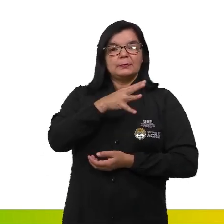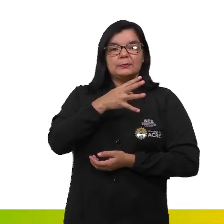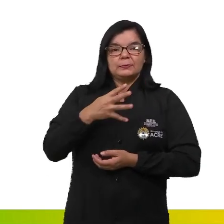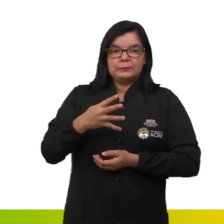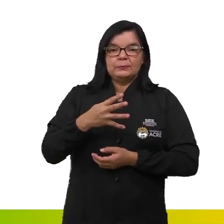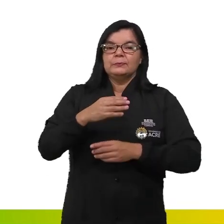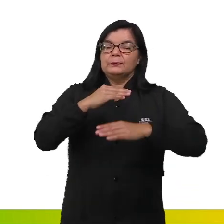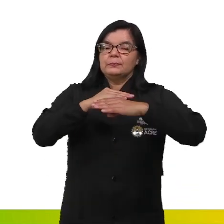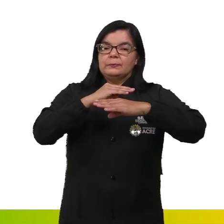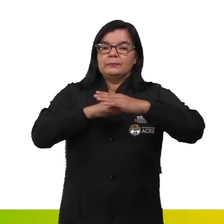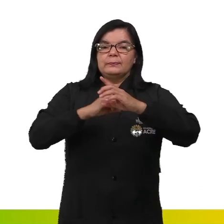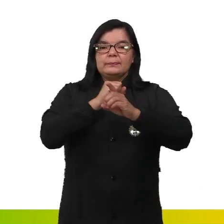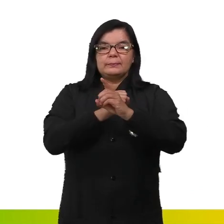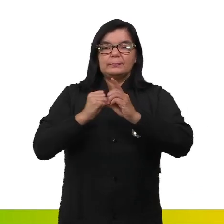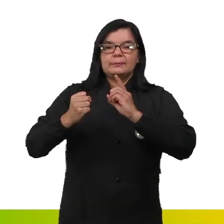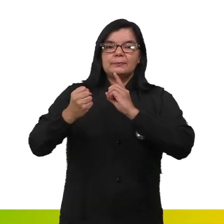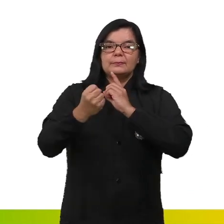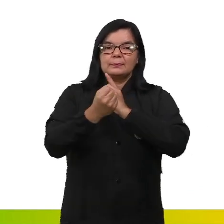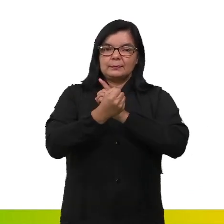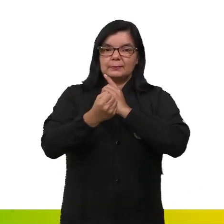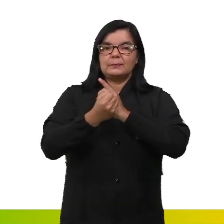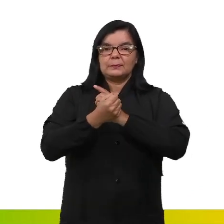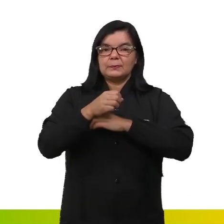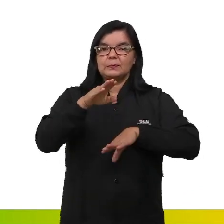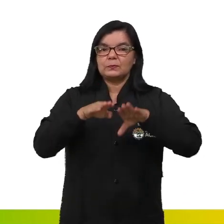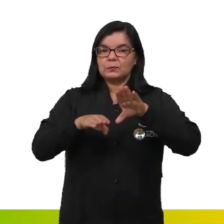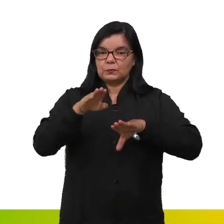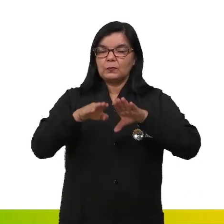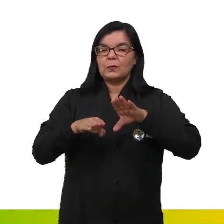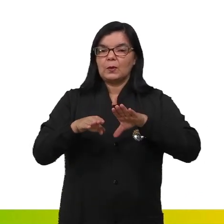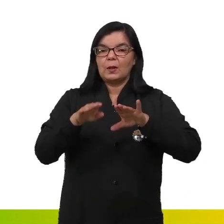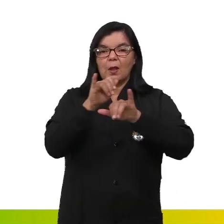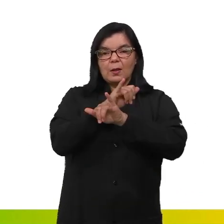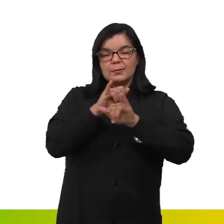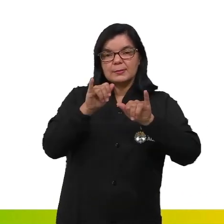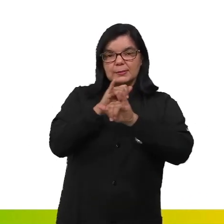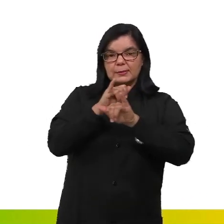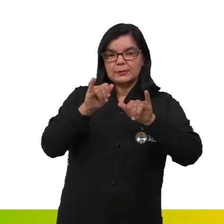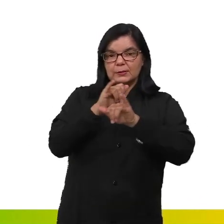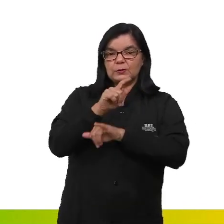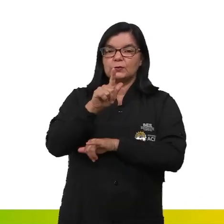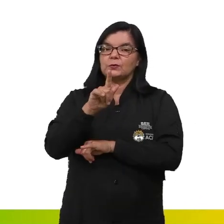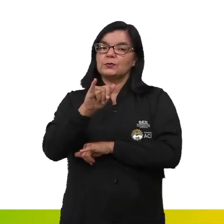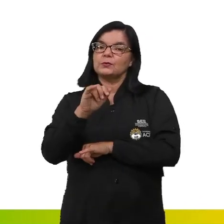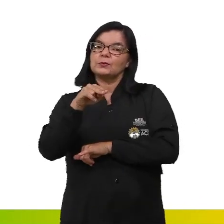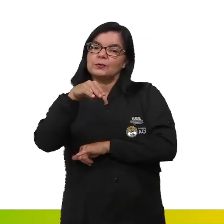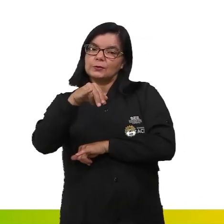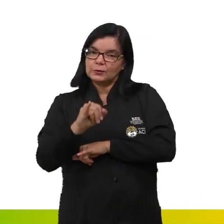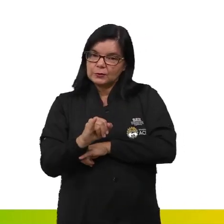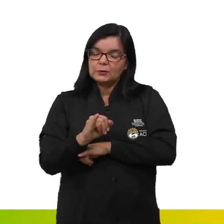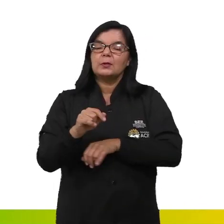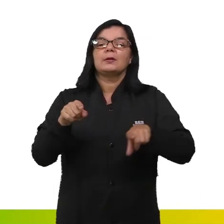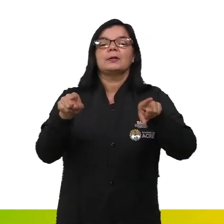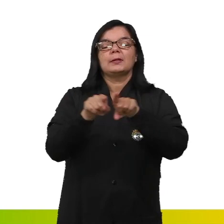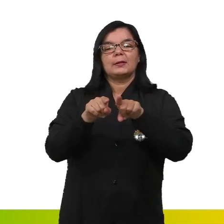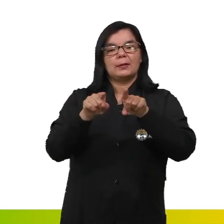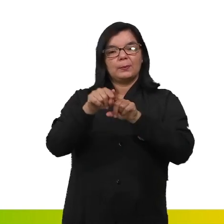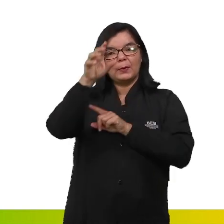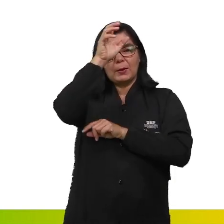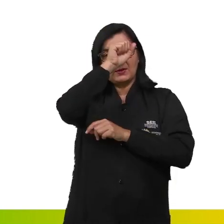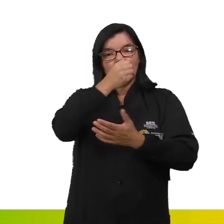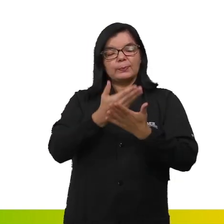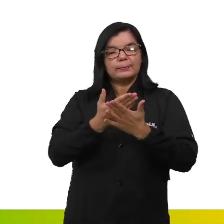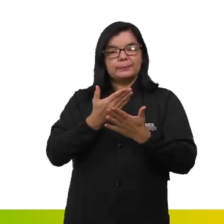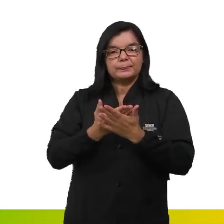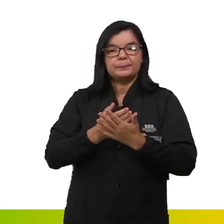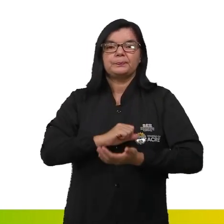Classificação de desigualdade social de acordo com o coeficiente de Gini, que a gente também aprendeu aqui na aula